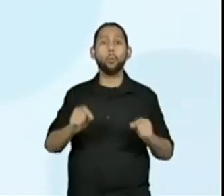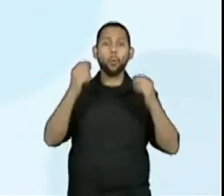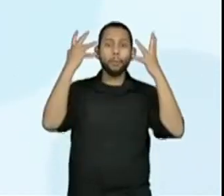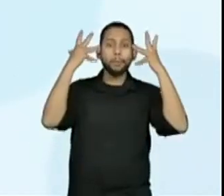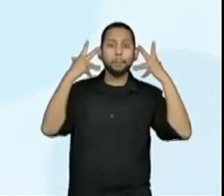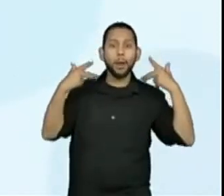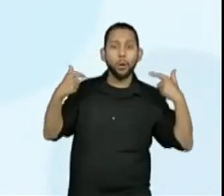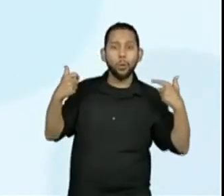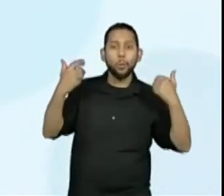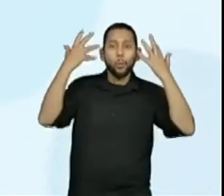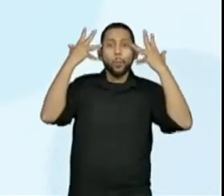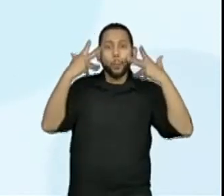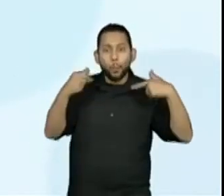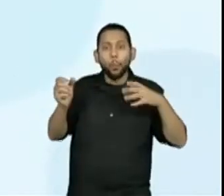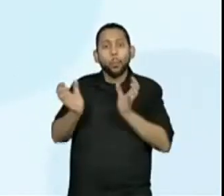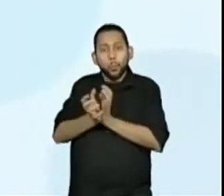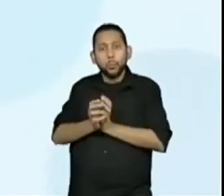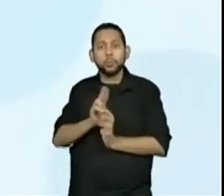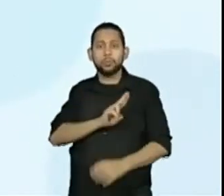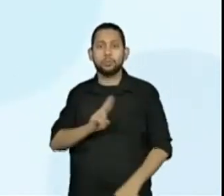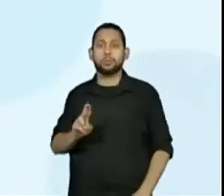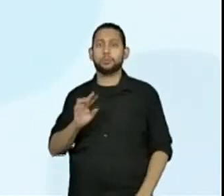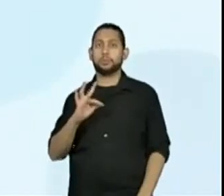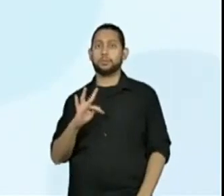O que mais?